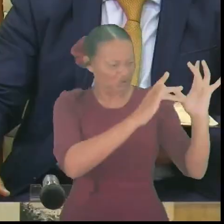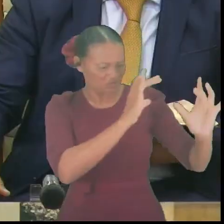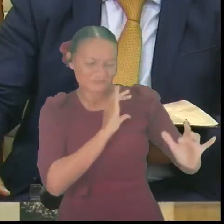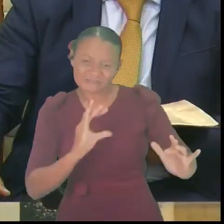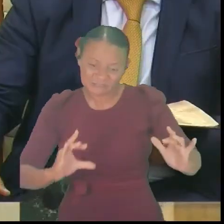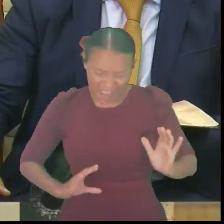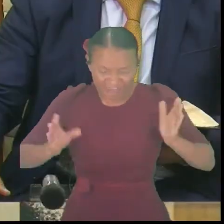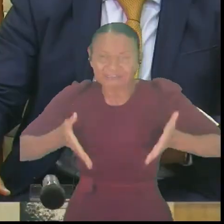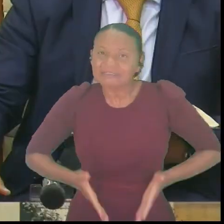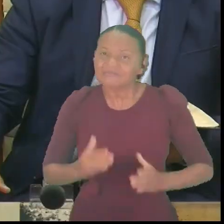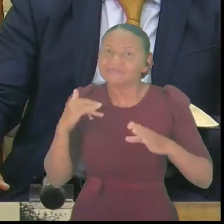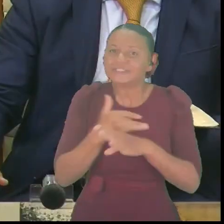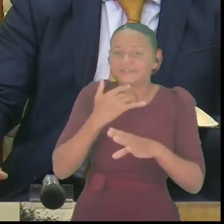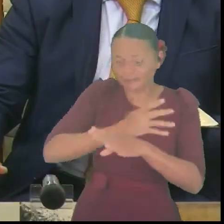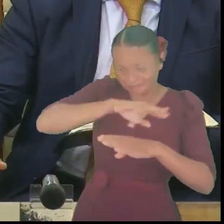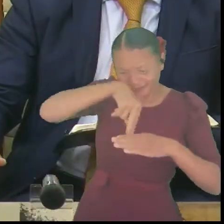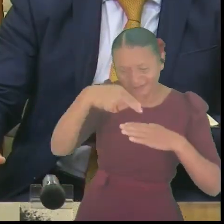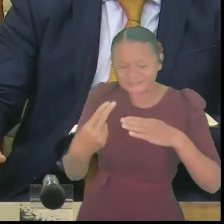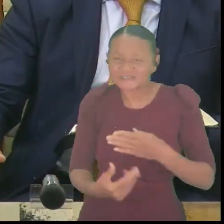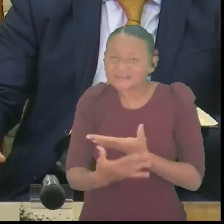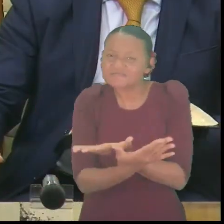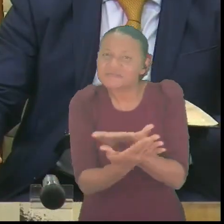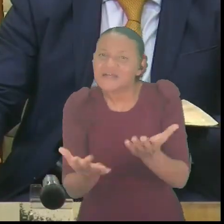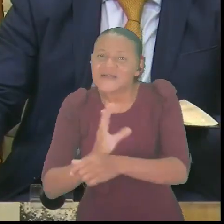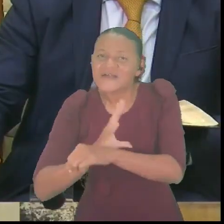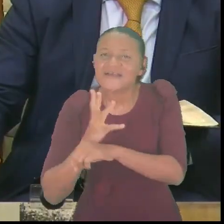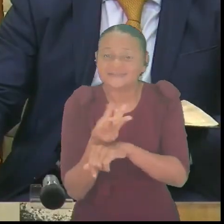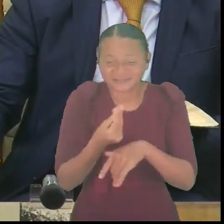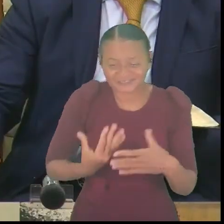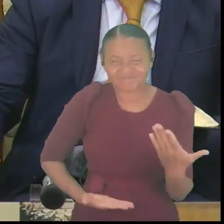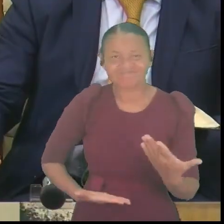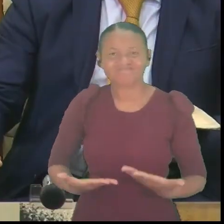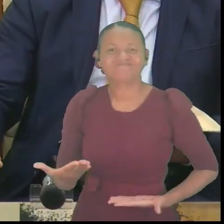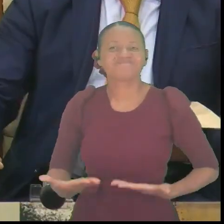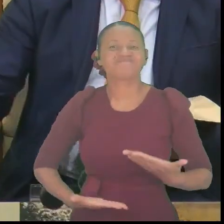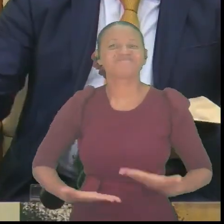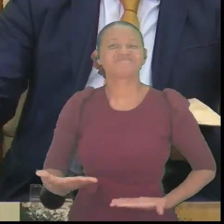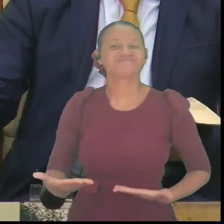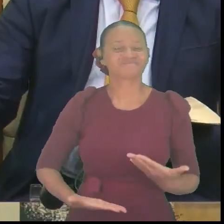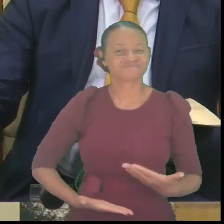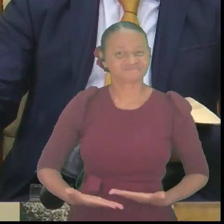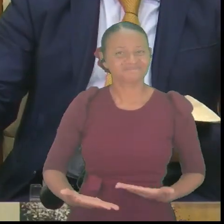de Nazaré, que esta igreja serve.